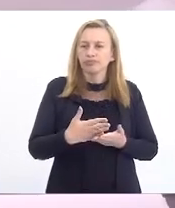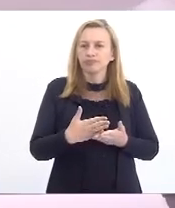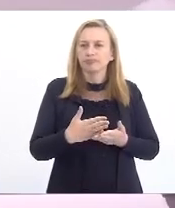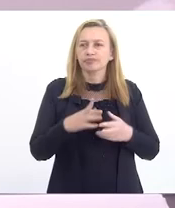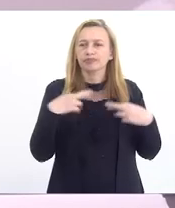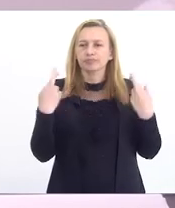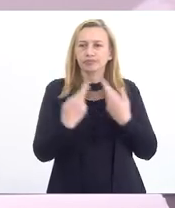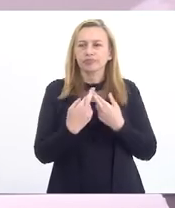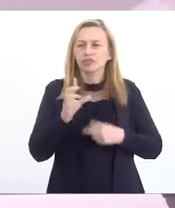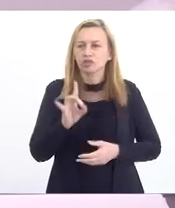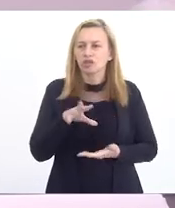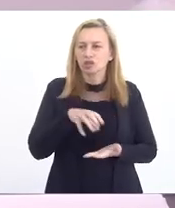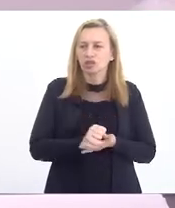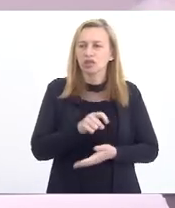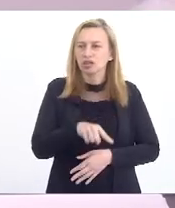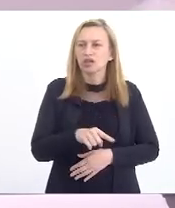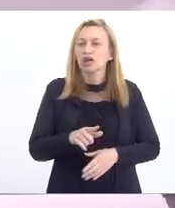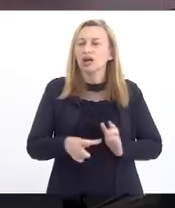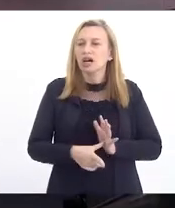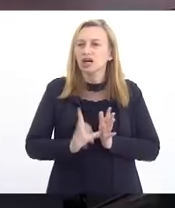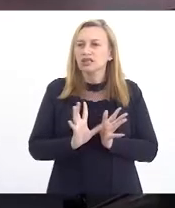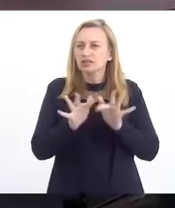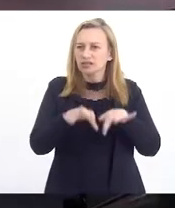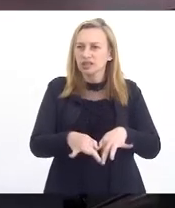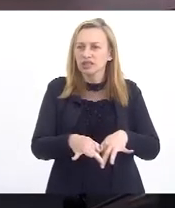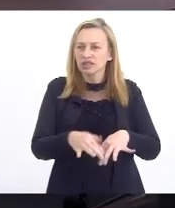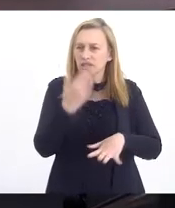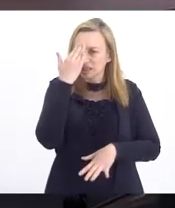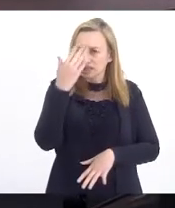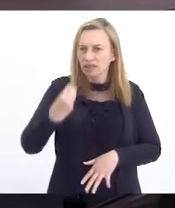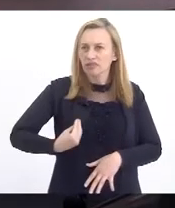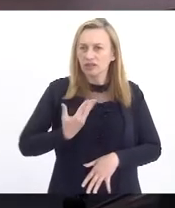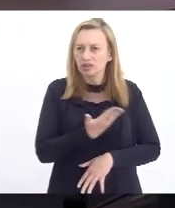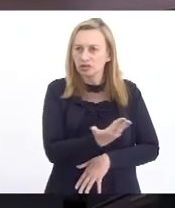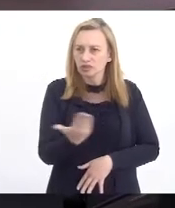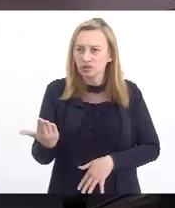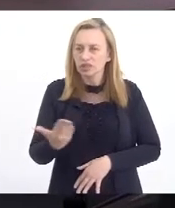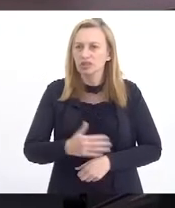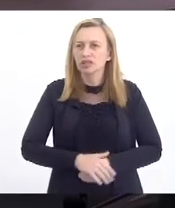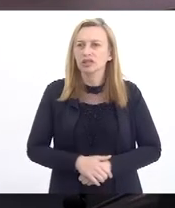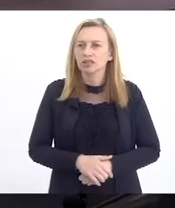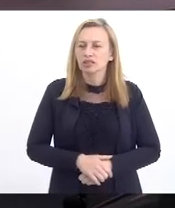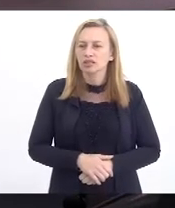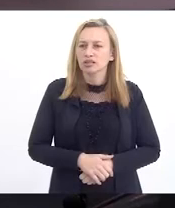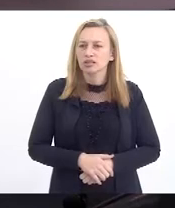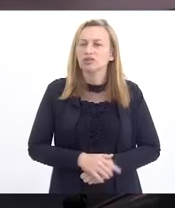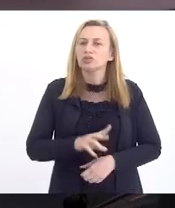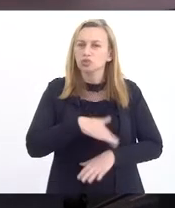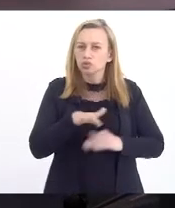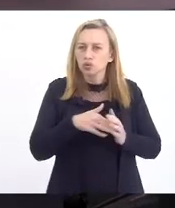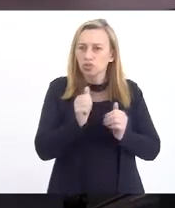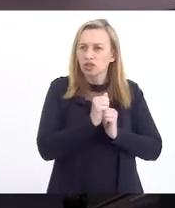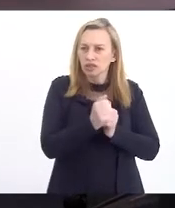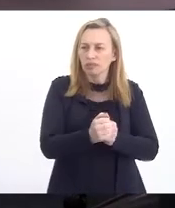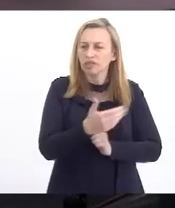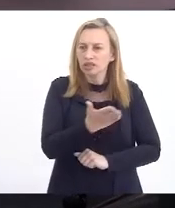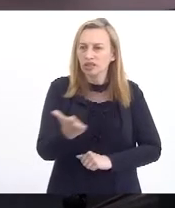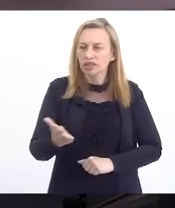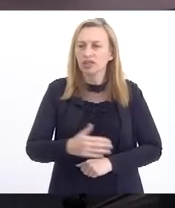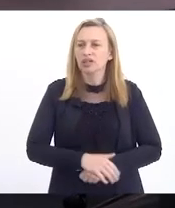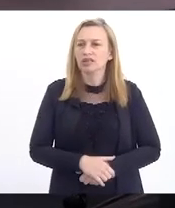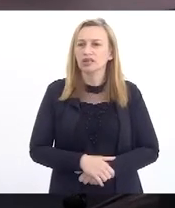Então, fazer o registro aqui. Antes de encerrar, eu queria agradecer a presença de todos, né, de todos os segmentos aqui